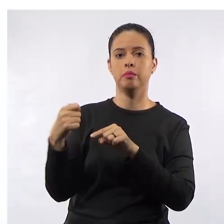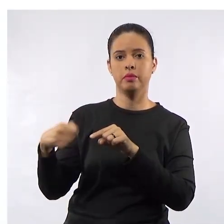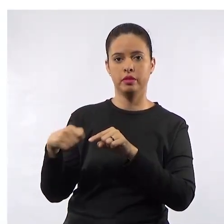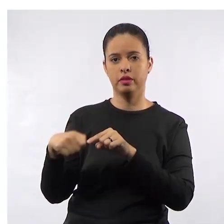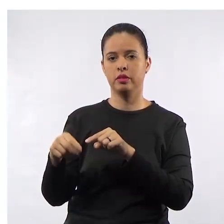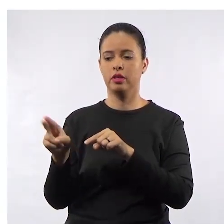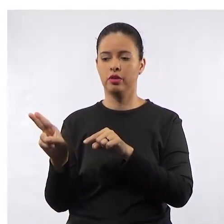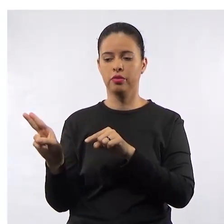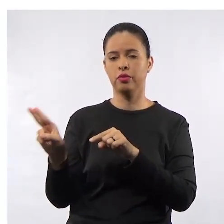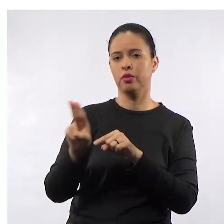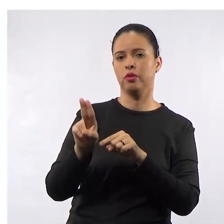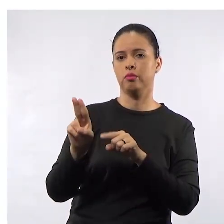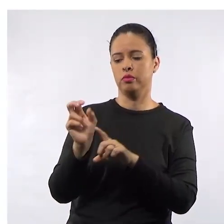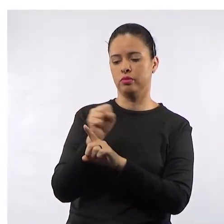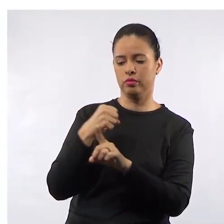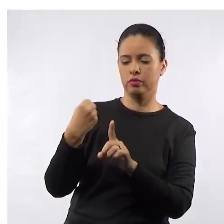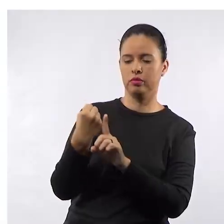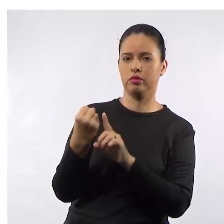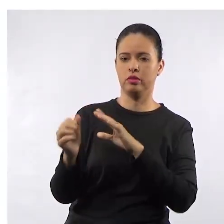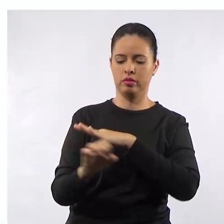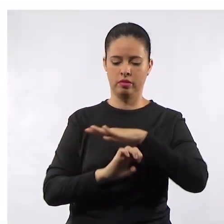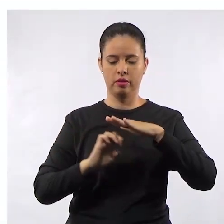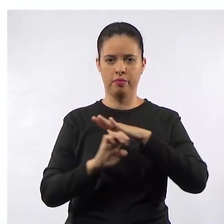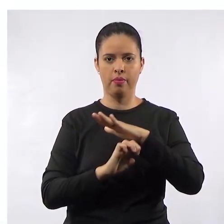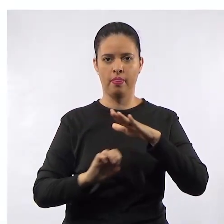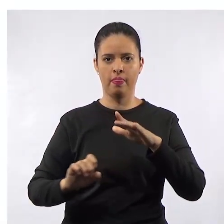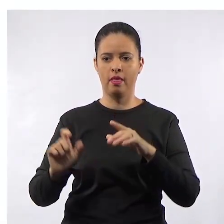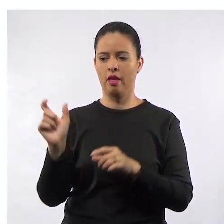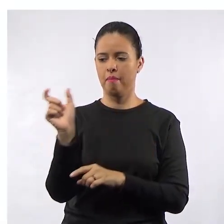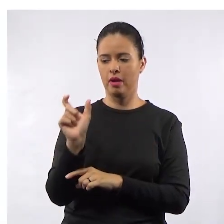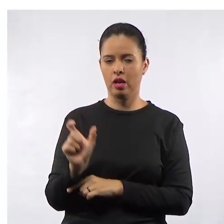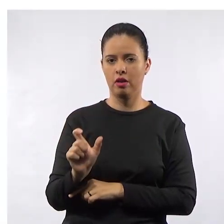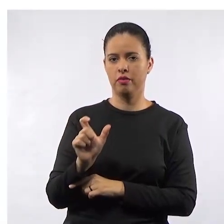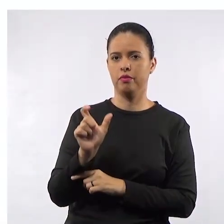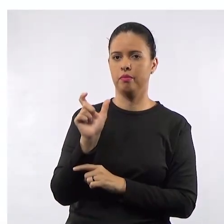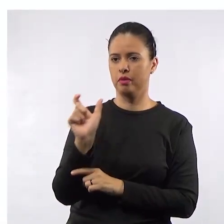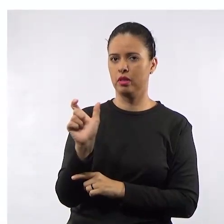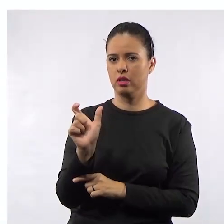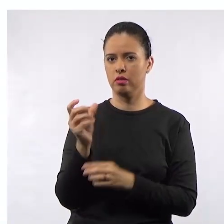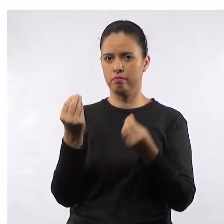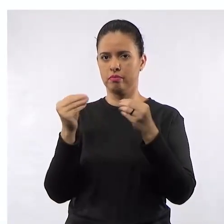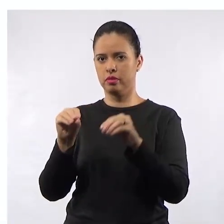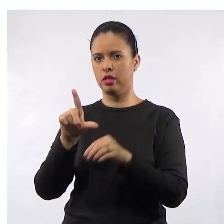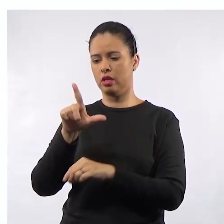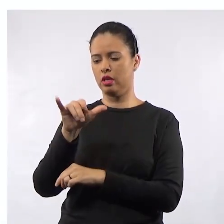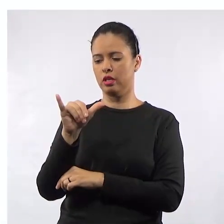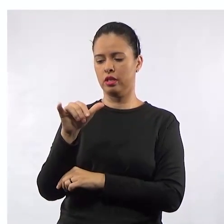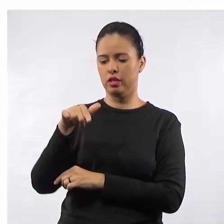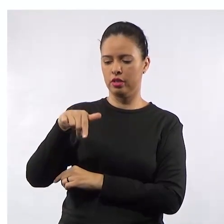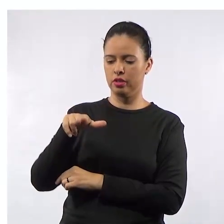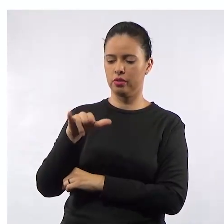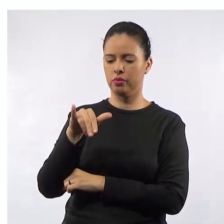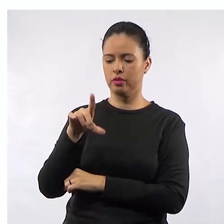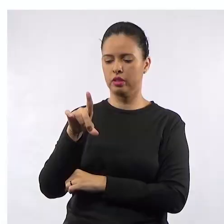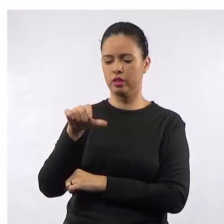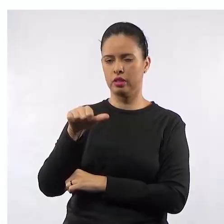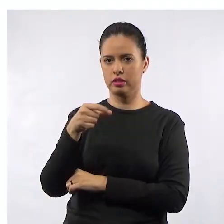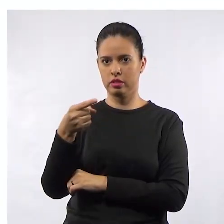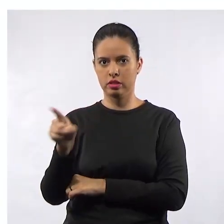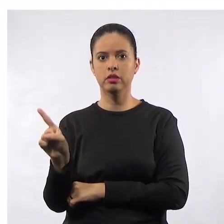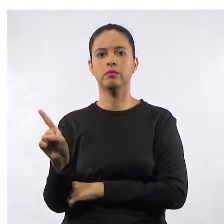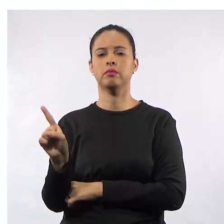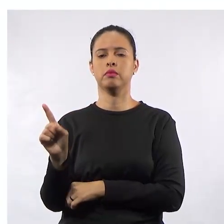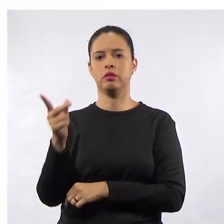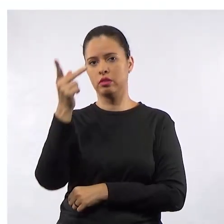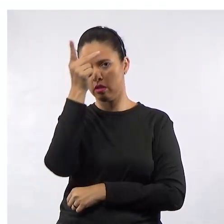usar a denominação social da empresa no caso o seguido das palavras em liquidação porque as pessoas vão ter que